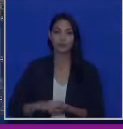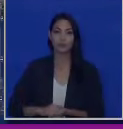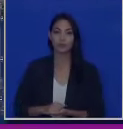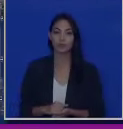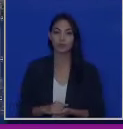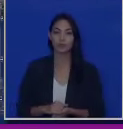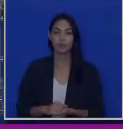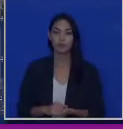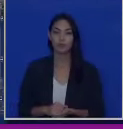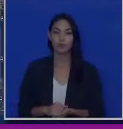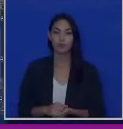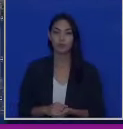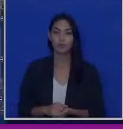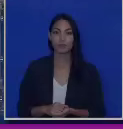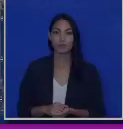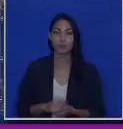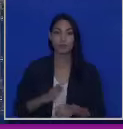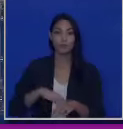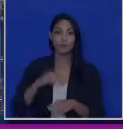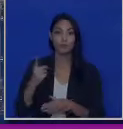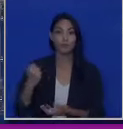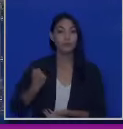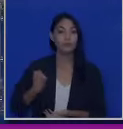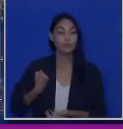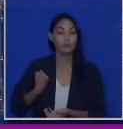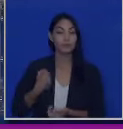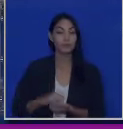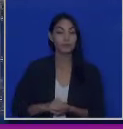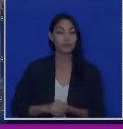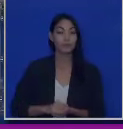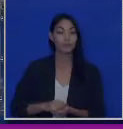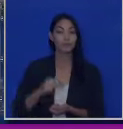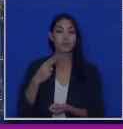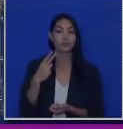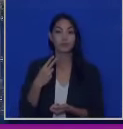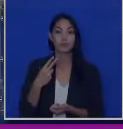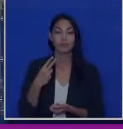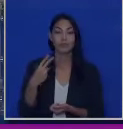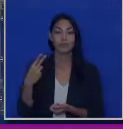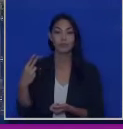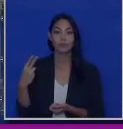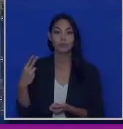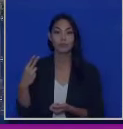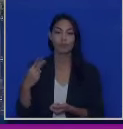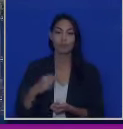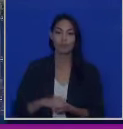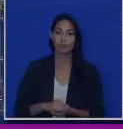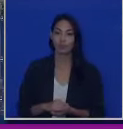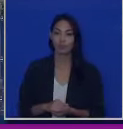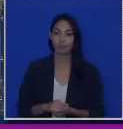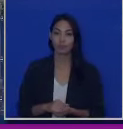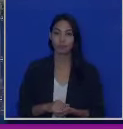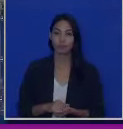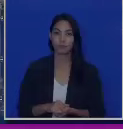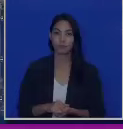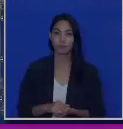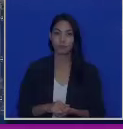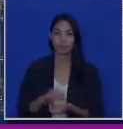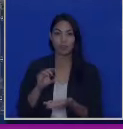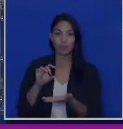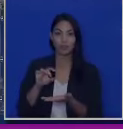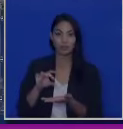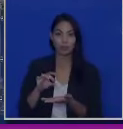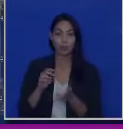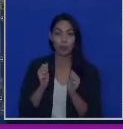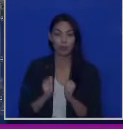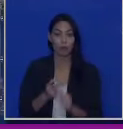R$1.500.000. Vem chegando mais um número sorteado, é bola 22. Bola 22. Lá na Loto Fácil